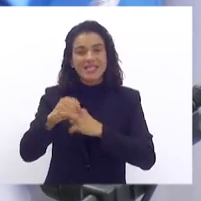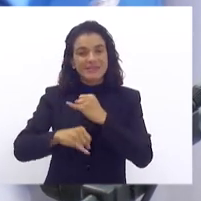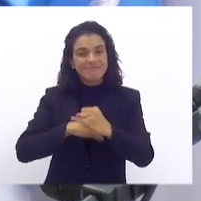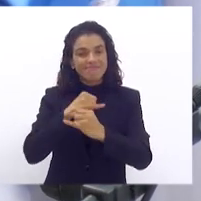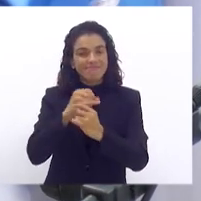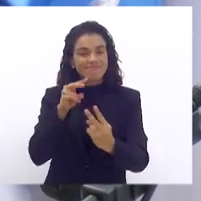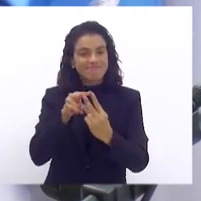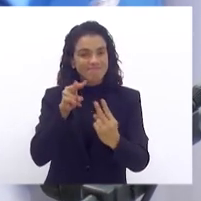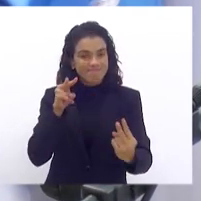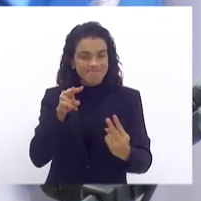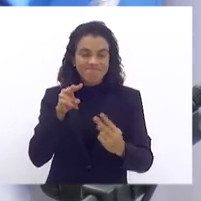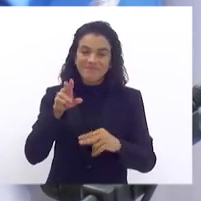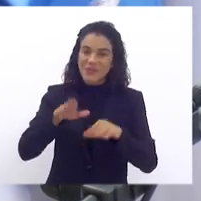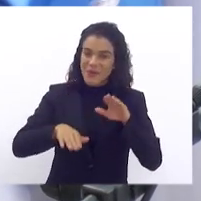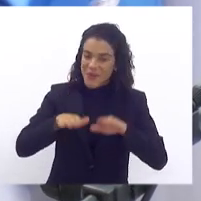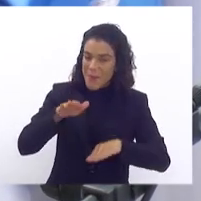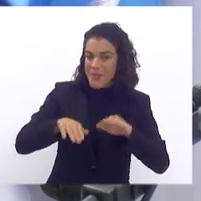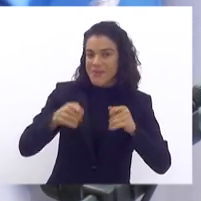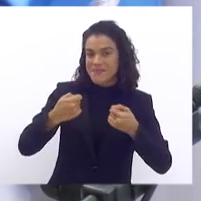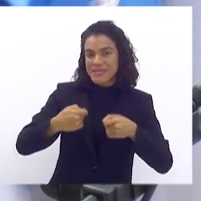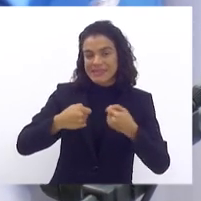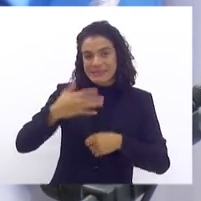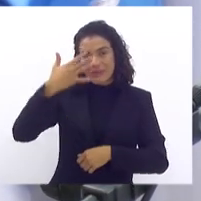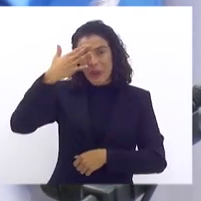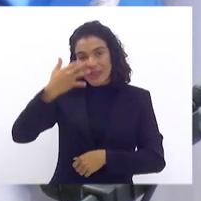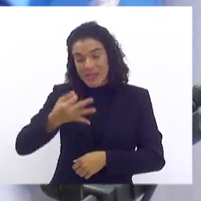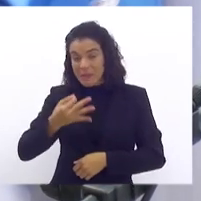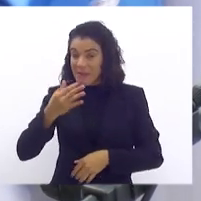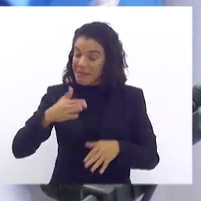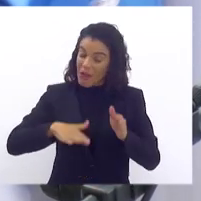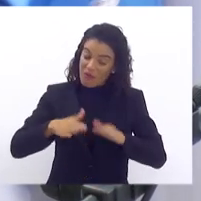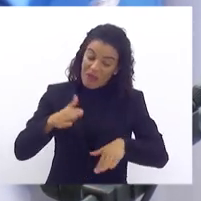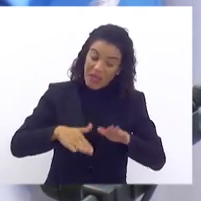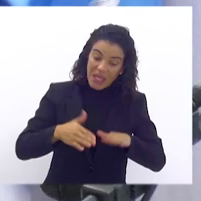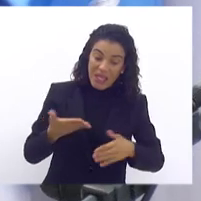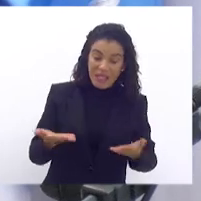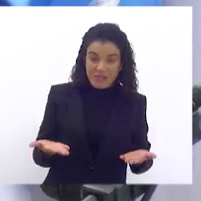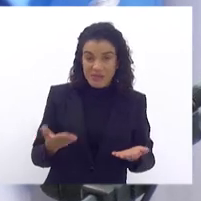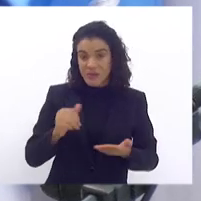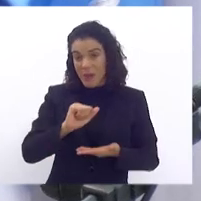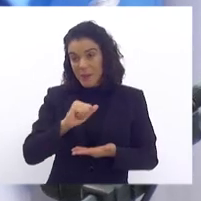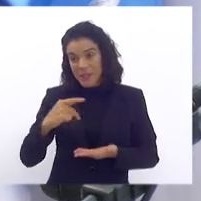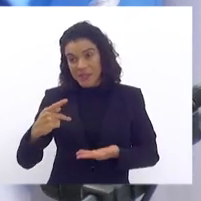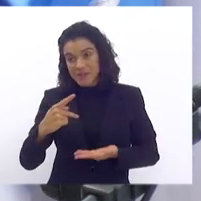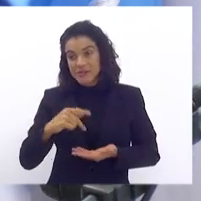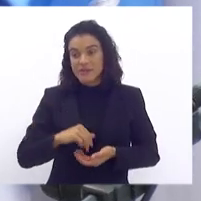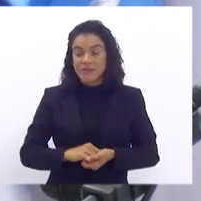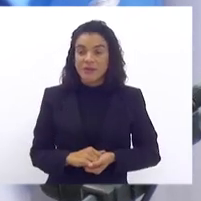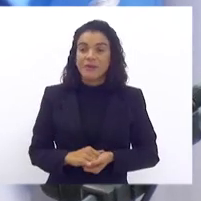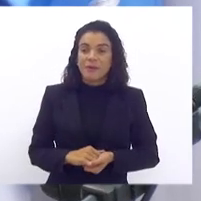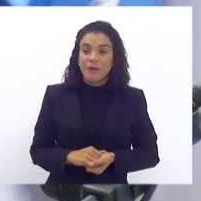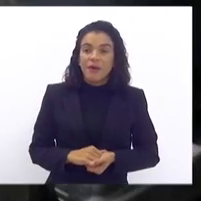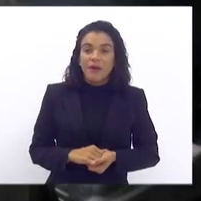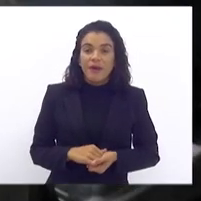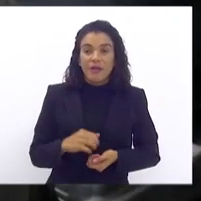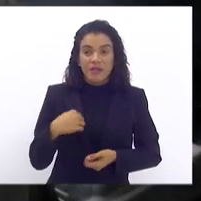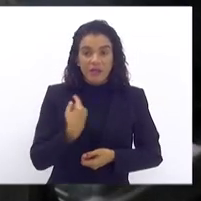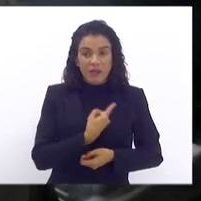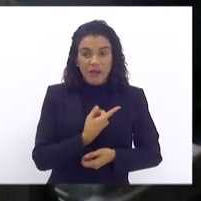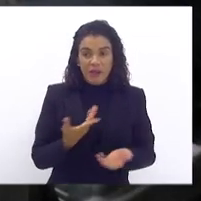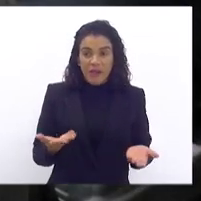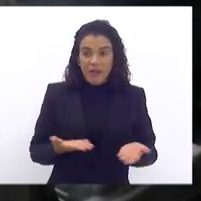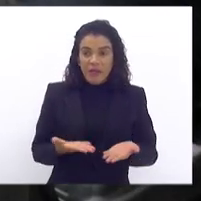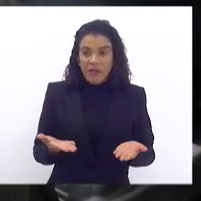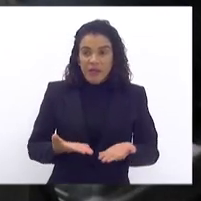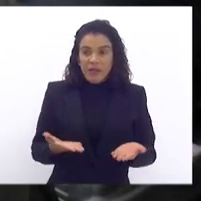de um entendimento ali, talvez, com o próprio aplicativo, não sei. Sim, nós estamos agora, e